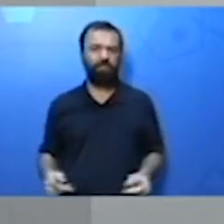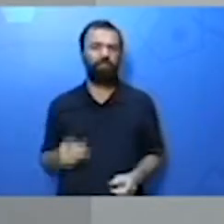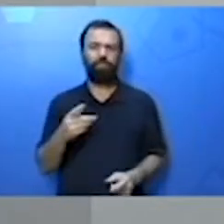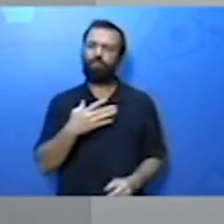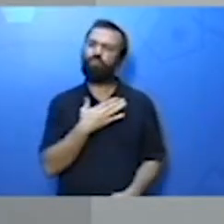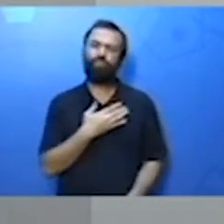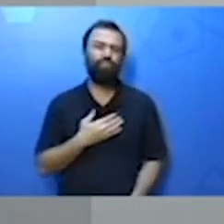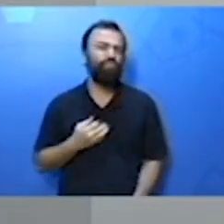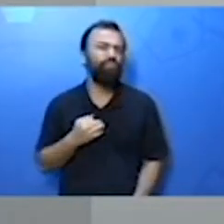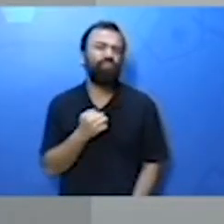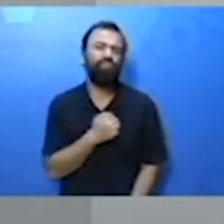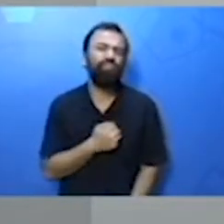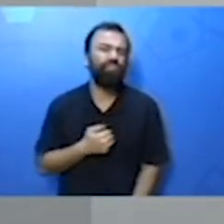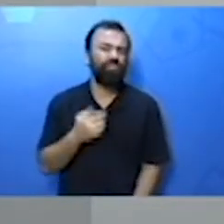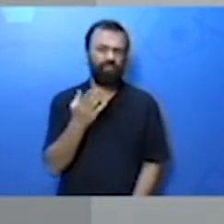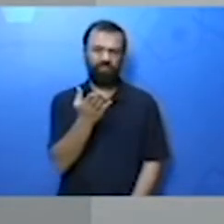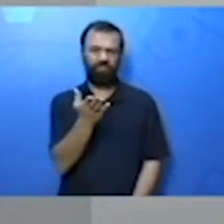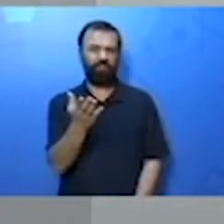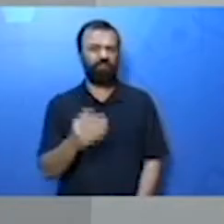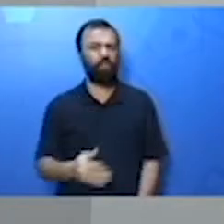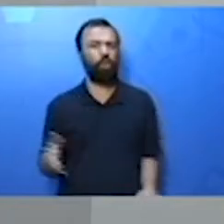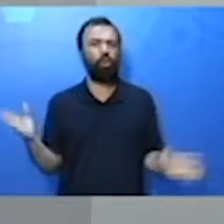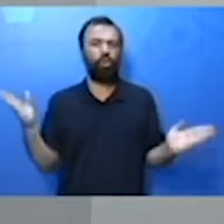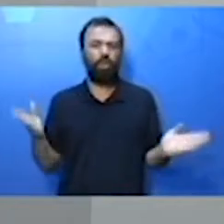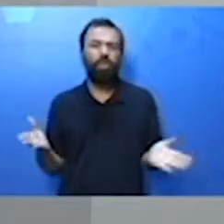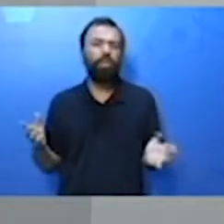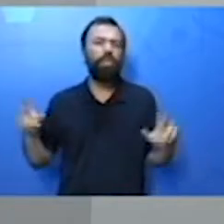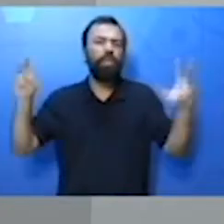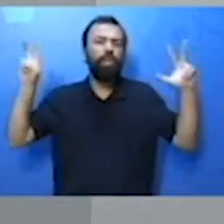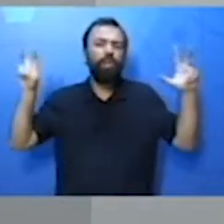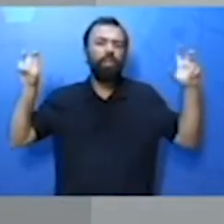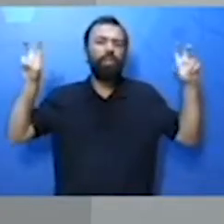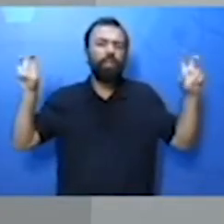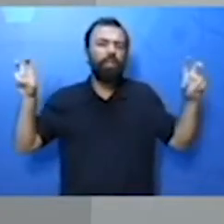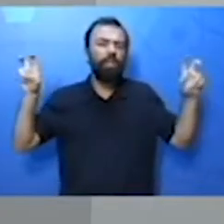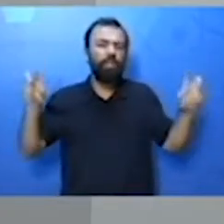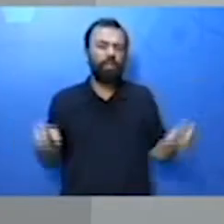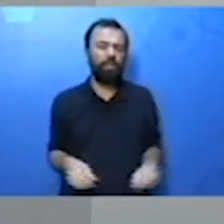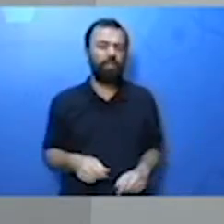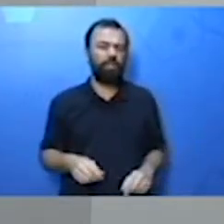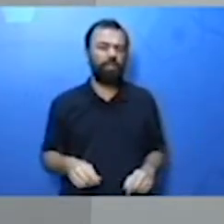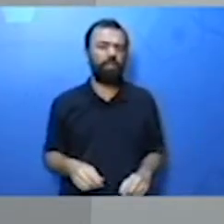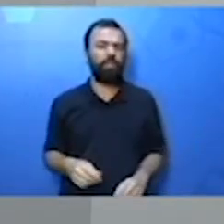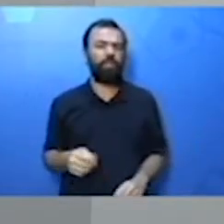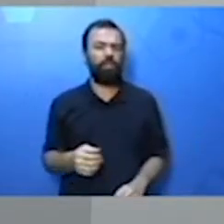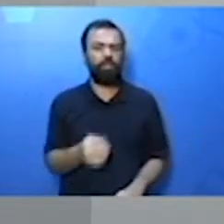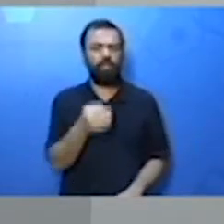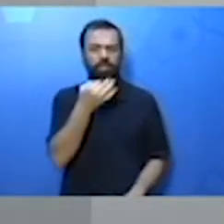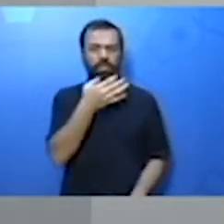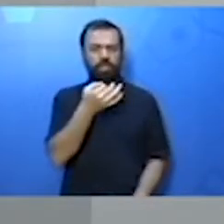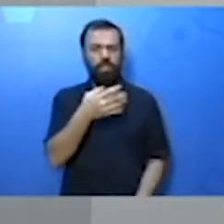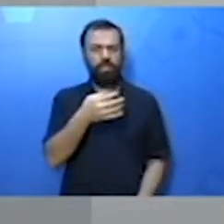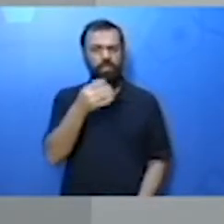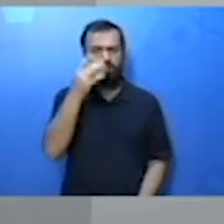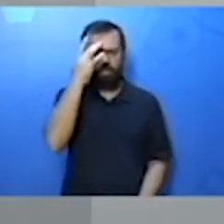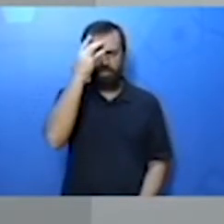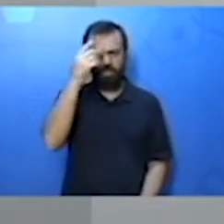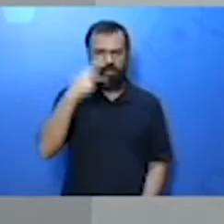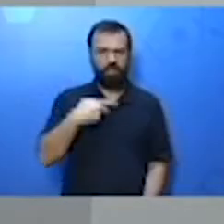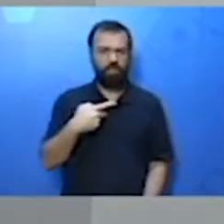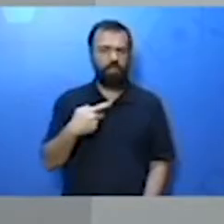de vocês. Hoje eu gostaria de falar um pouco sobre essa automedicação que está tendo. Está